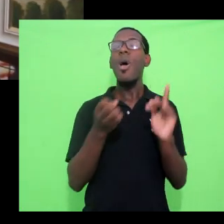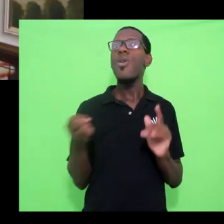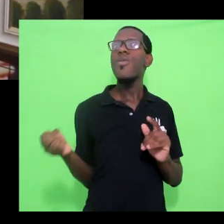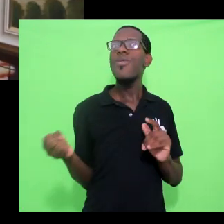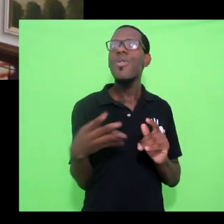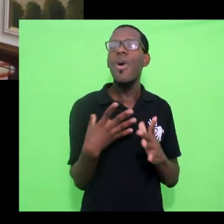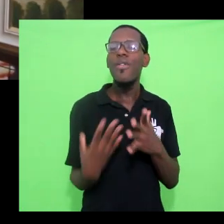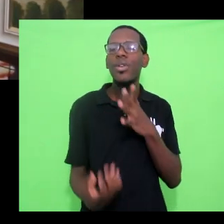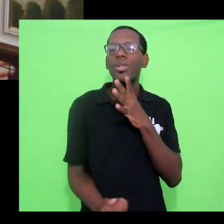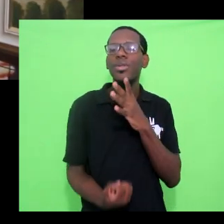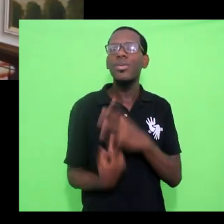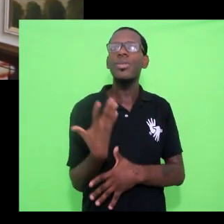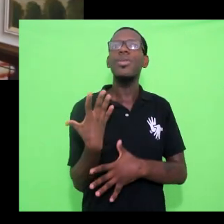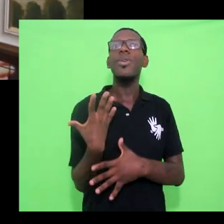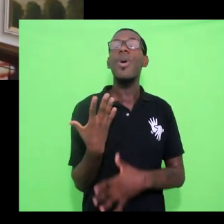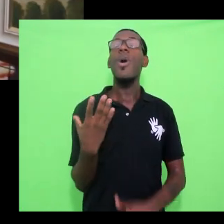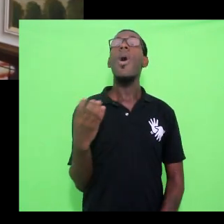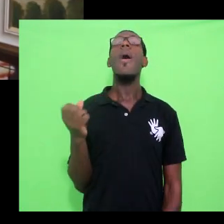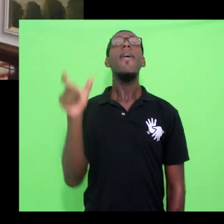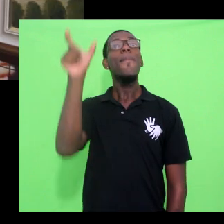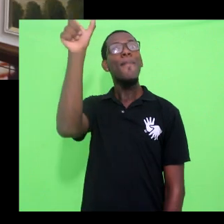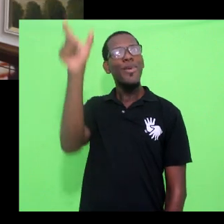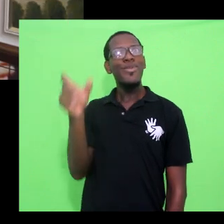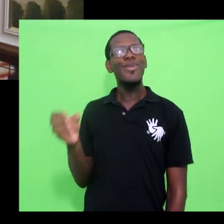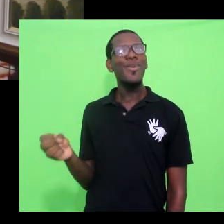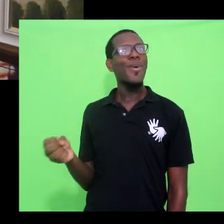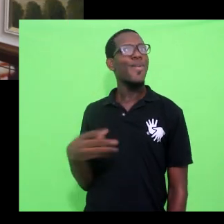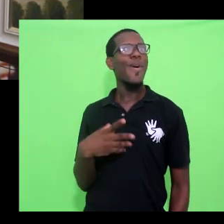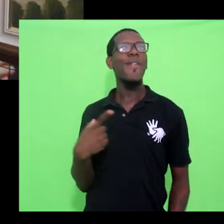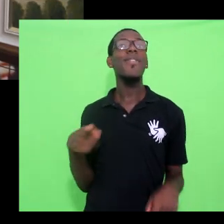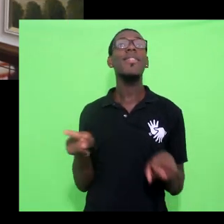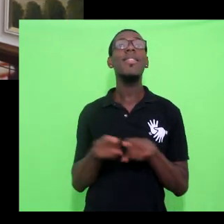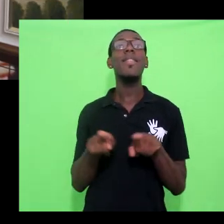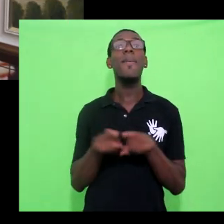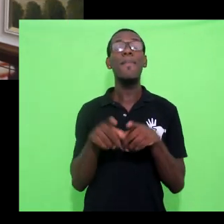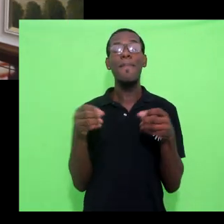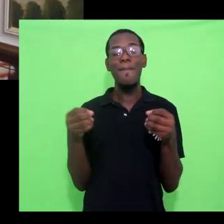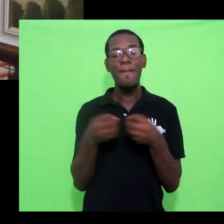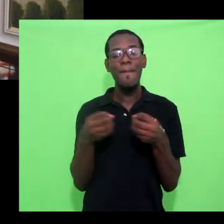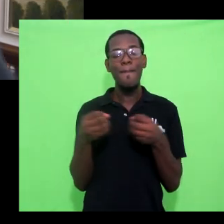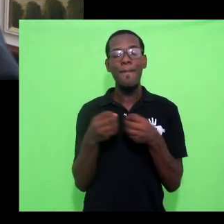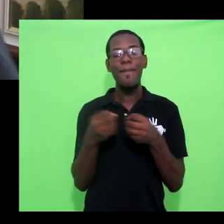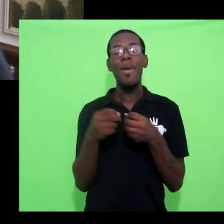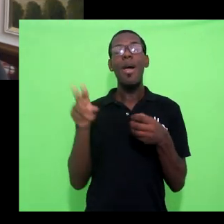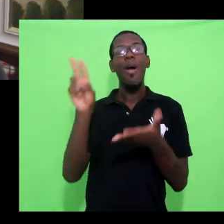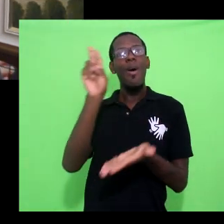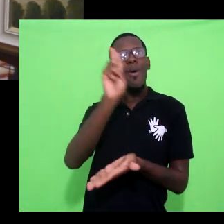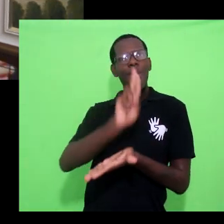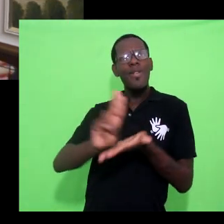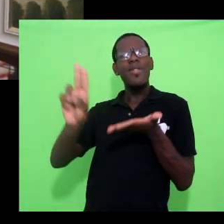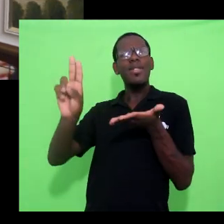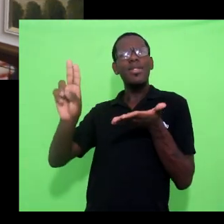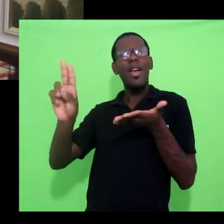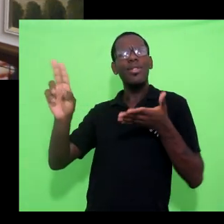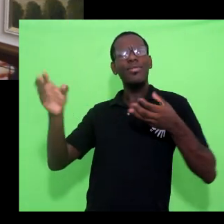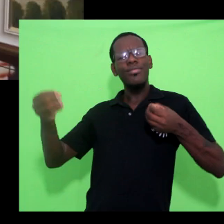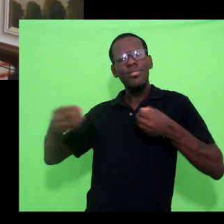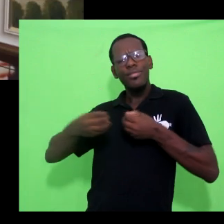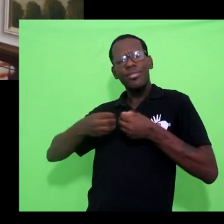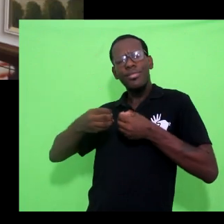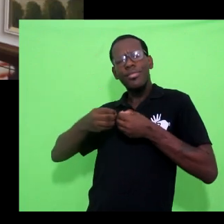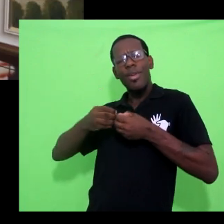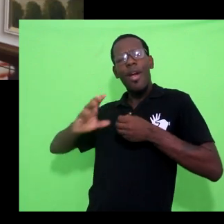Olha, eu acho que o futuro do HGNI ele tem que estar ligado muito às novas produções e aos